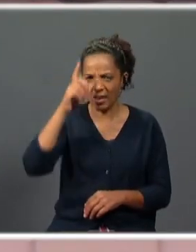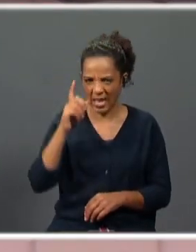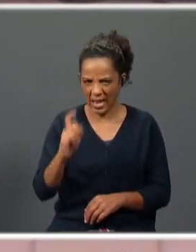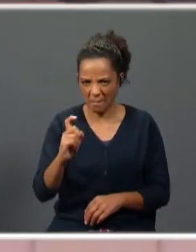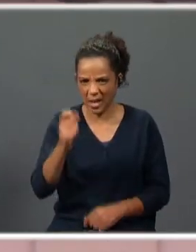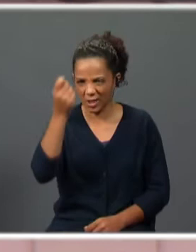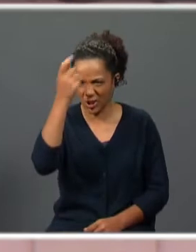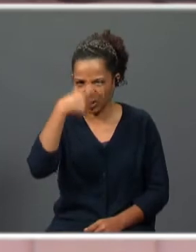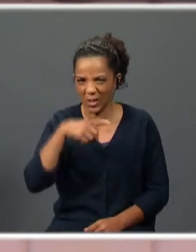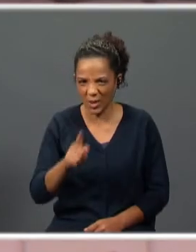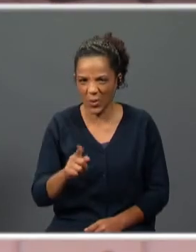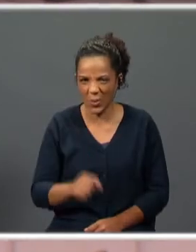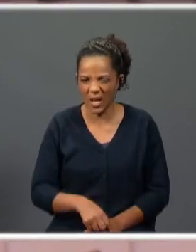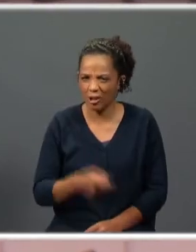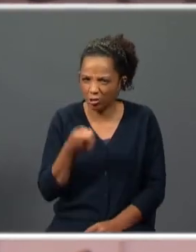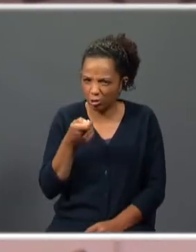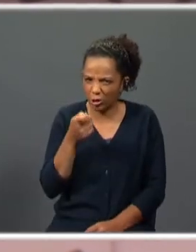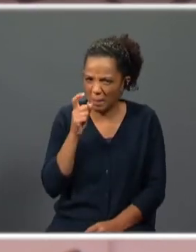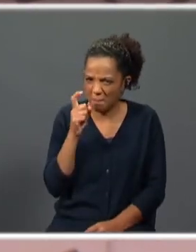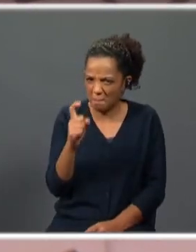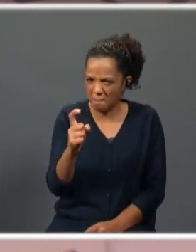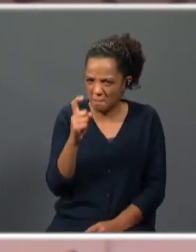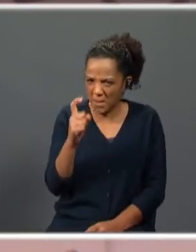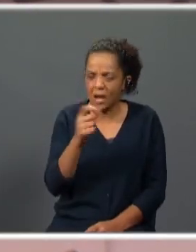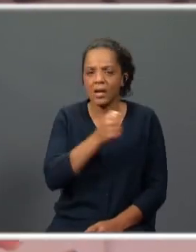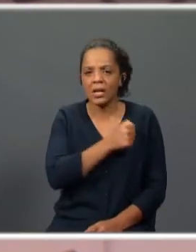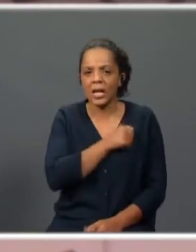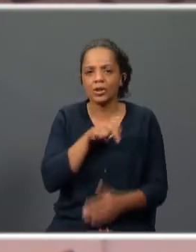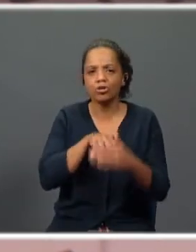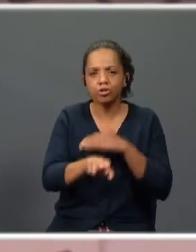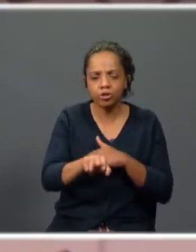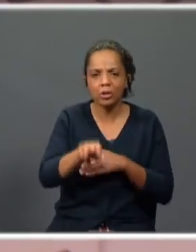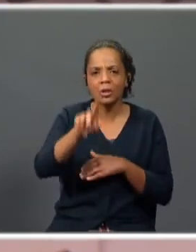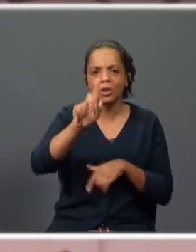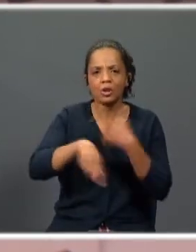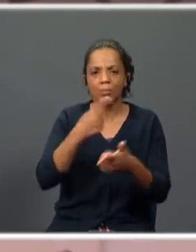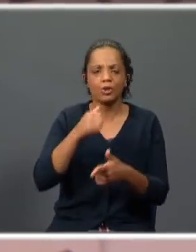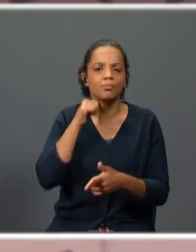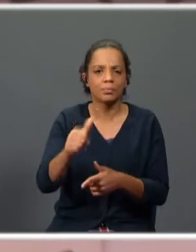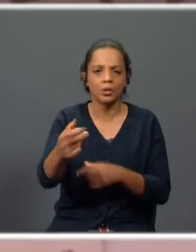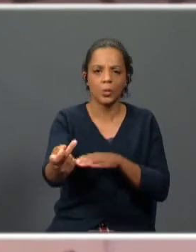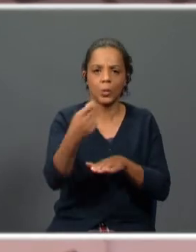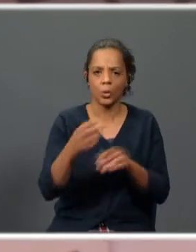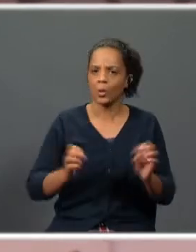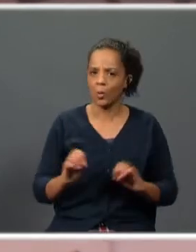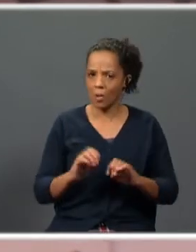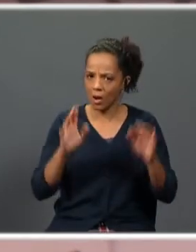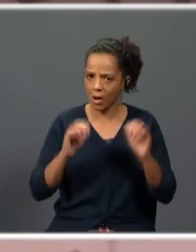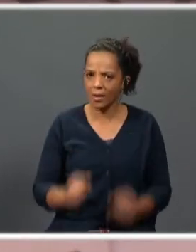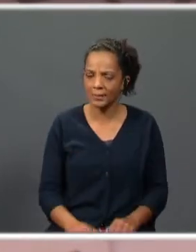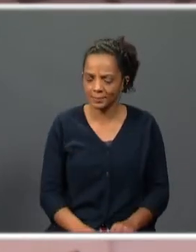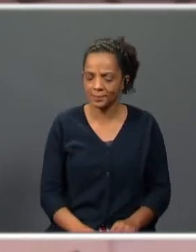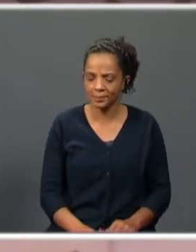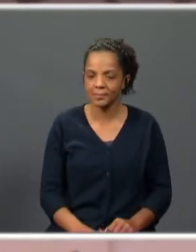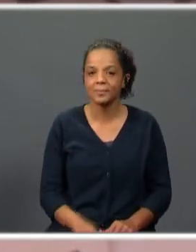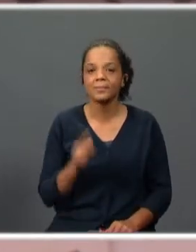desta história, não é? Foi um bocadinho malvada. Entrou na casa do coelhinho e não o deixava depois entrar. Já viram?